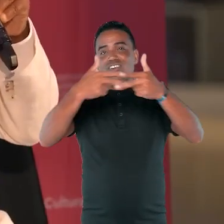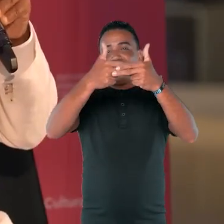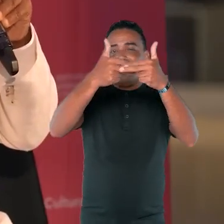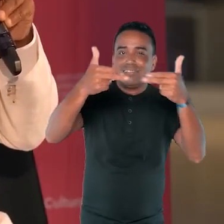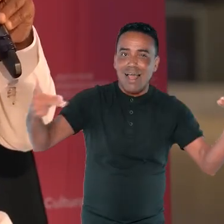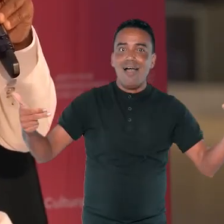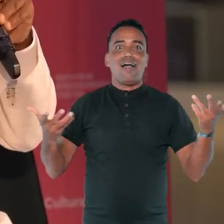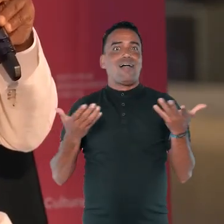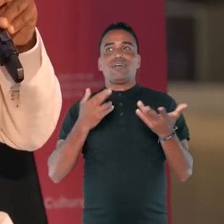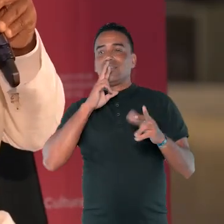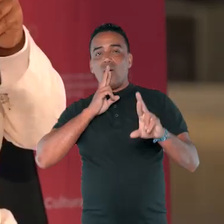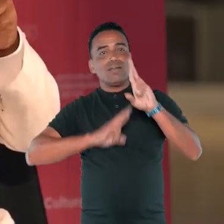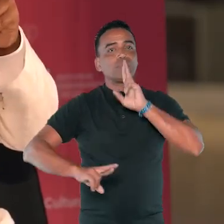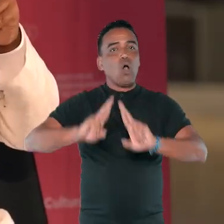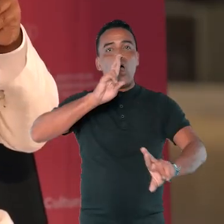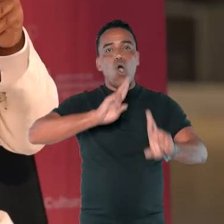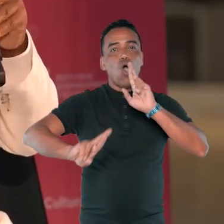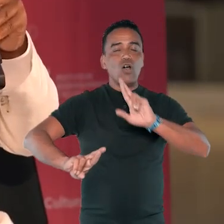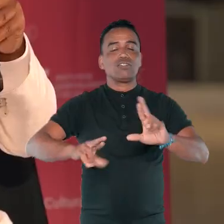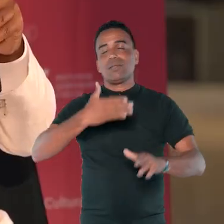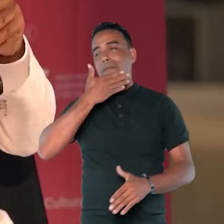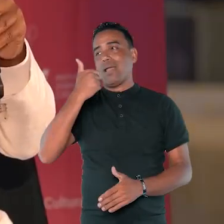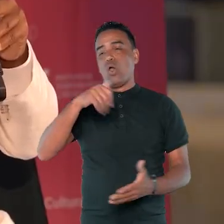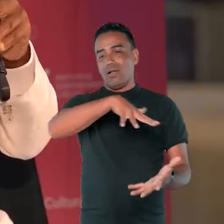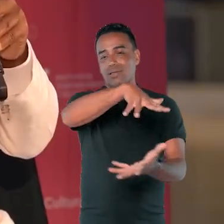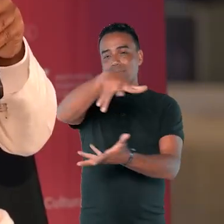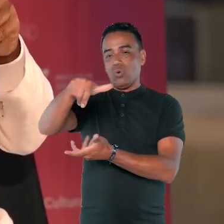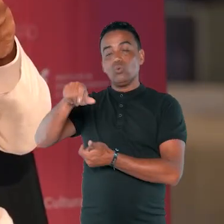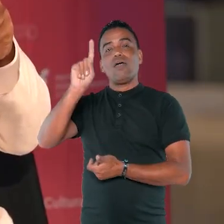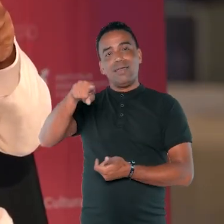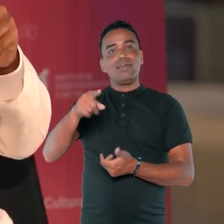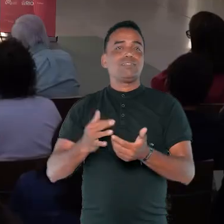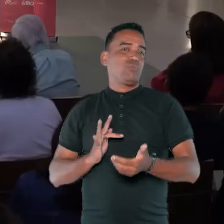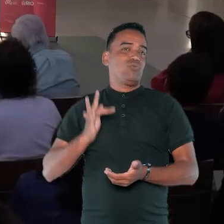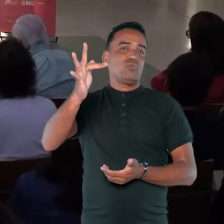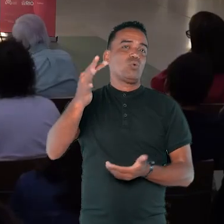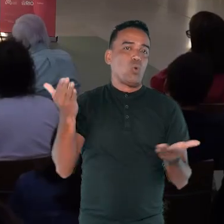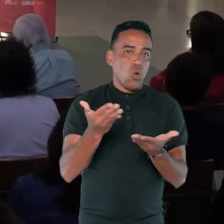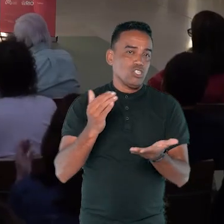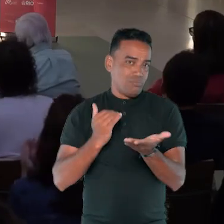estar respondendo melhor que mundo é esse que nós estamos construindo agora.